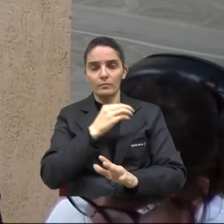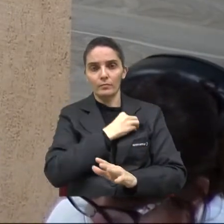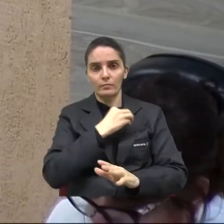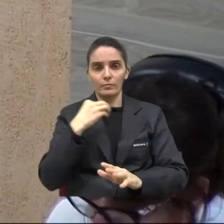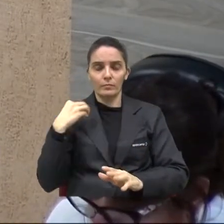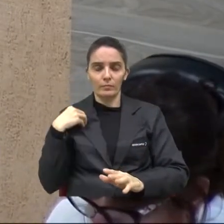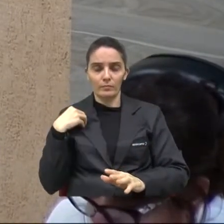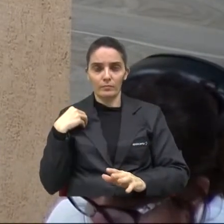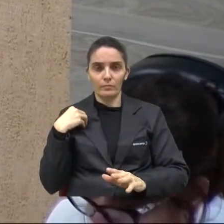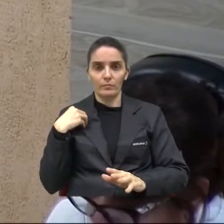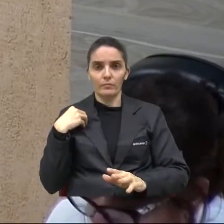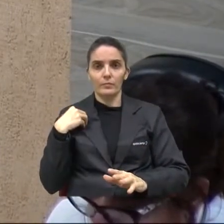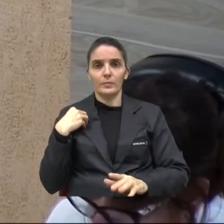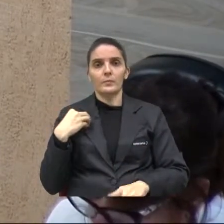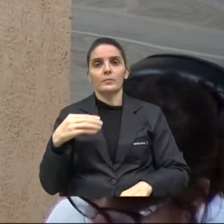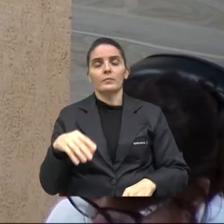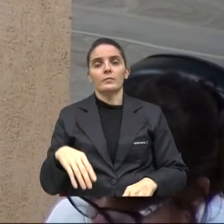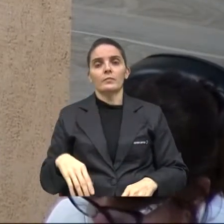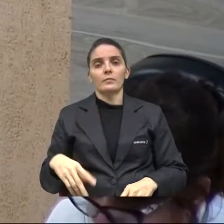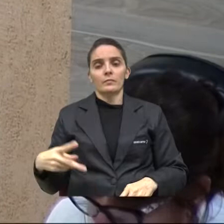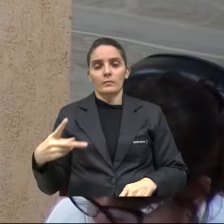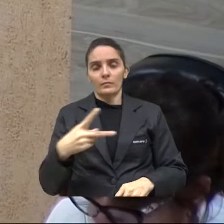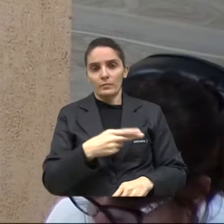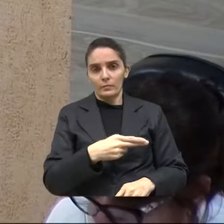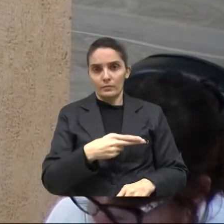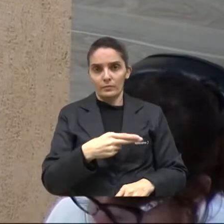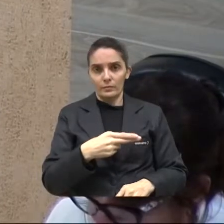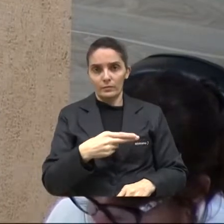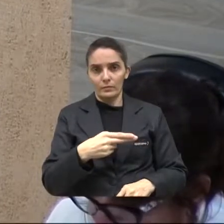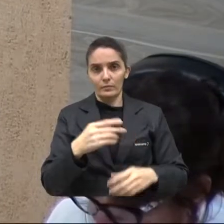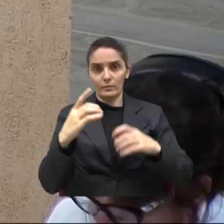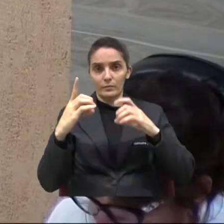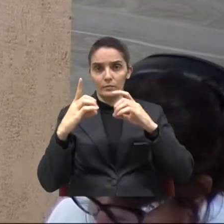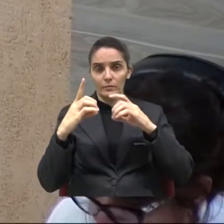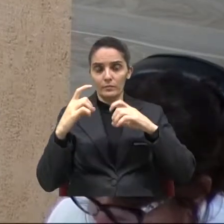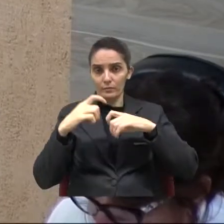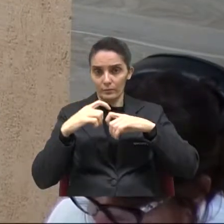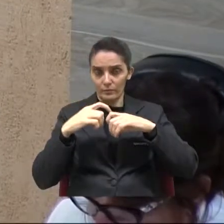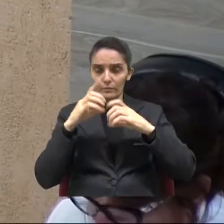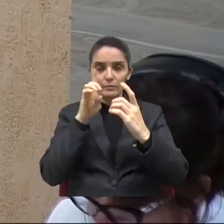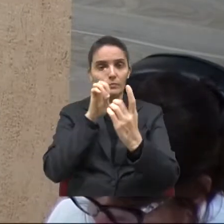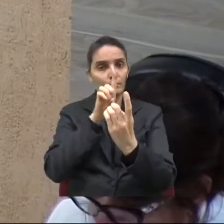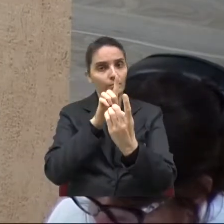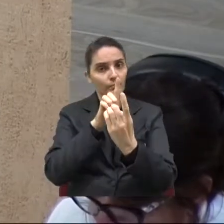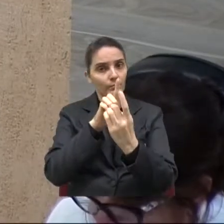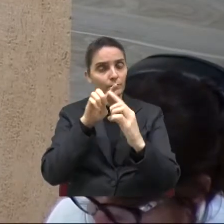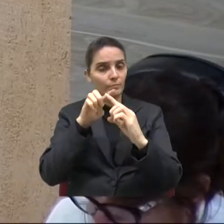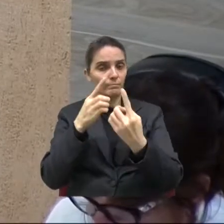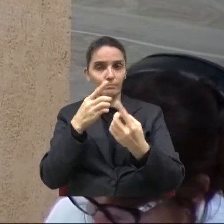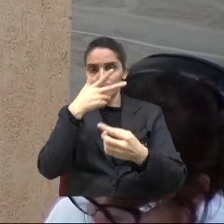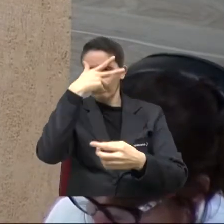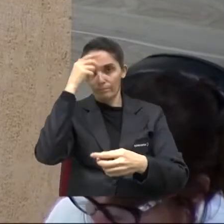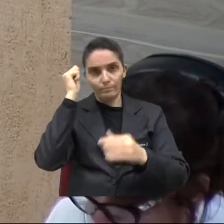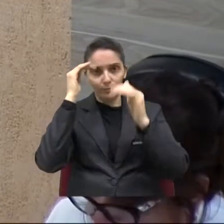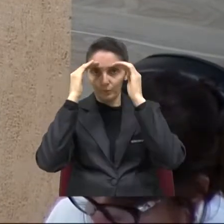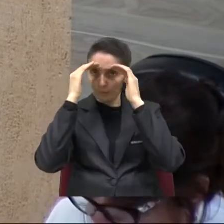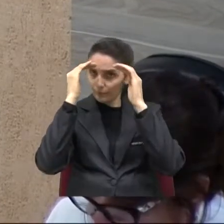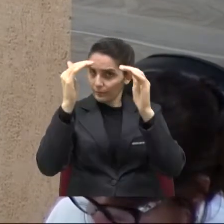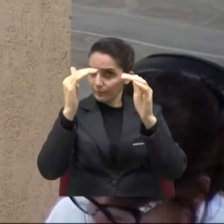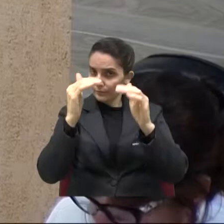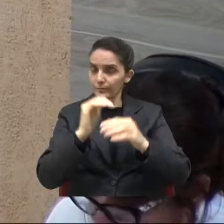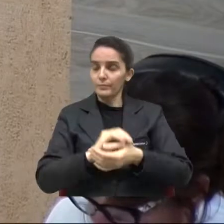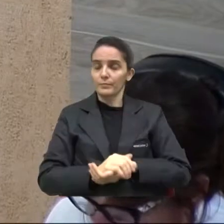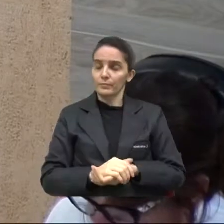consulta, que depois de 180 dias ainda o prefeito não está cumprindo. Nós estamos esperando, mas está